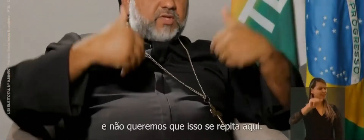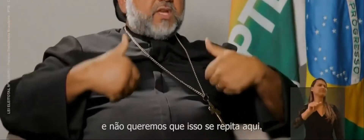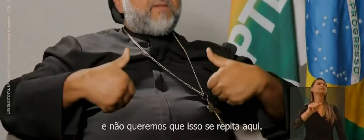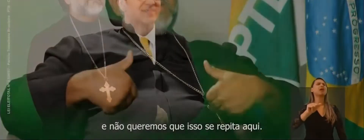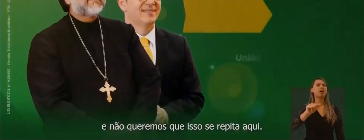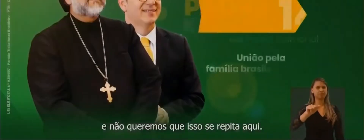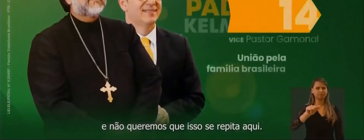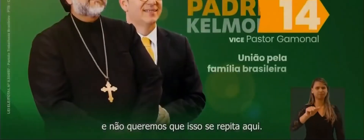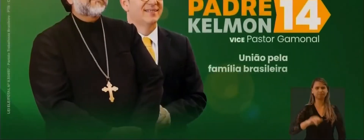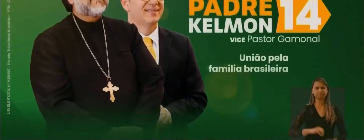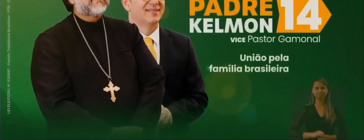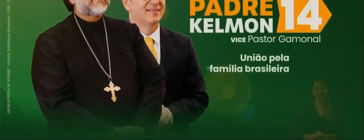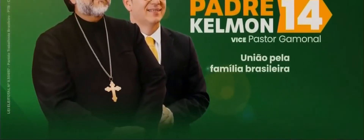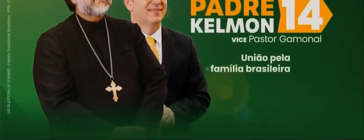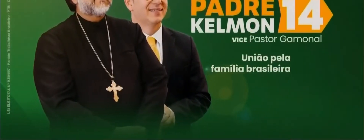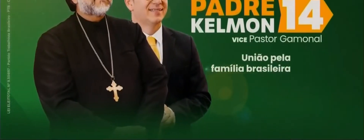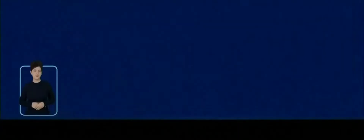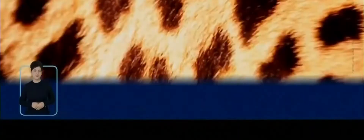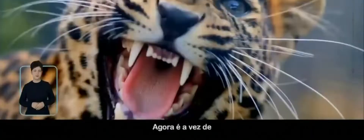queremos que isso se repita aqui.